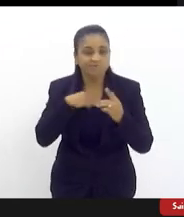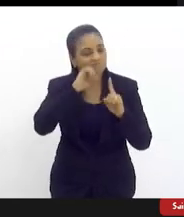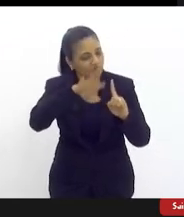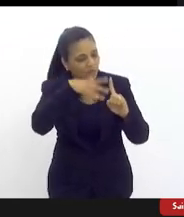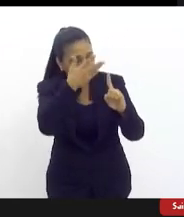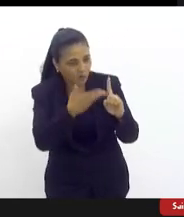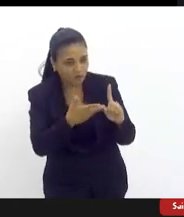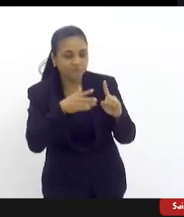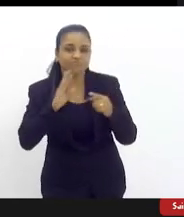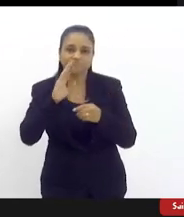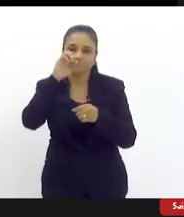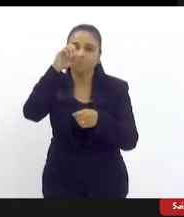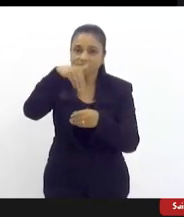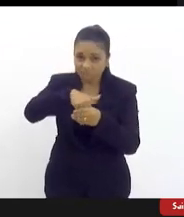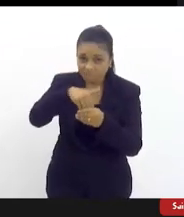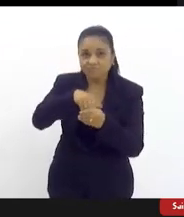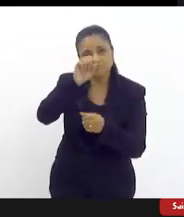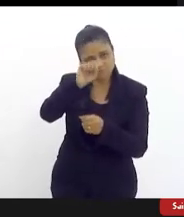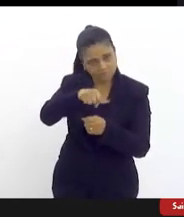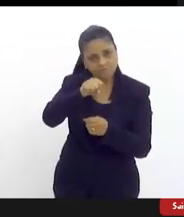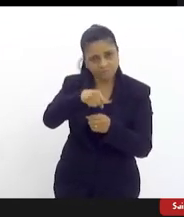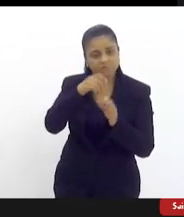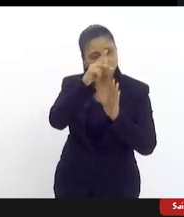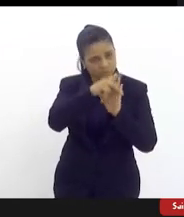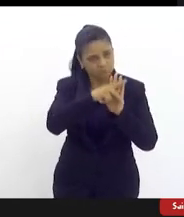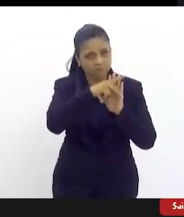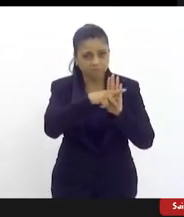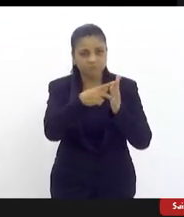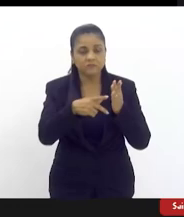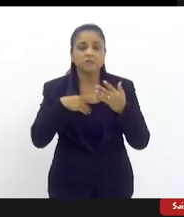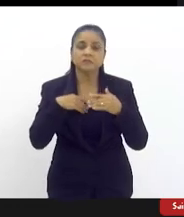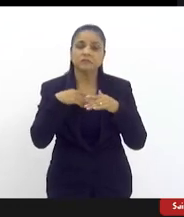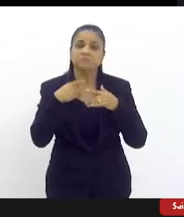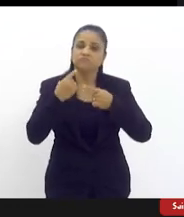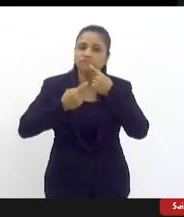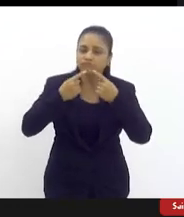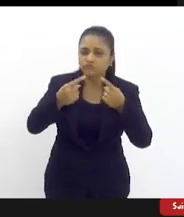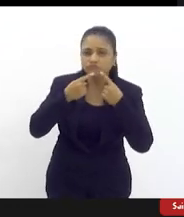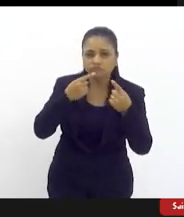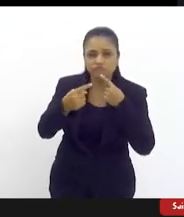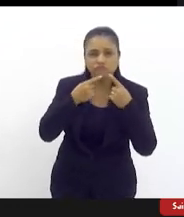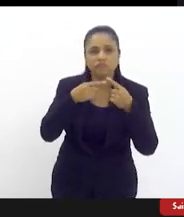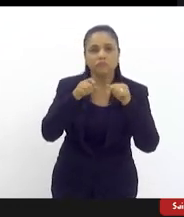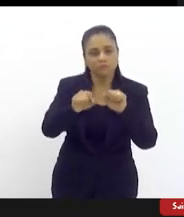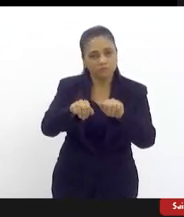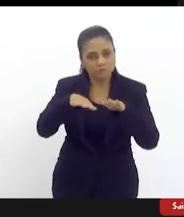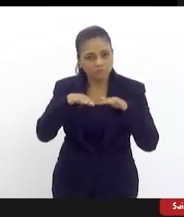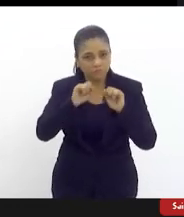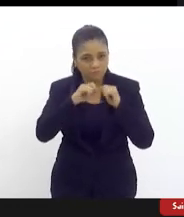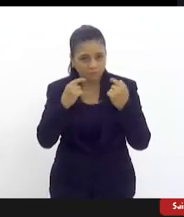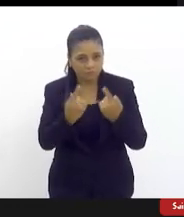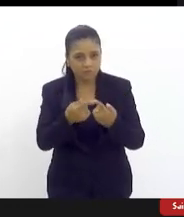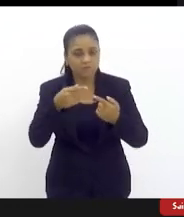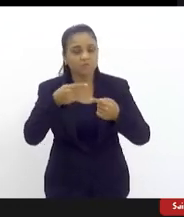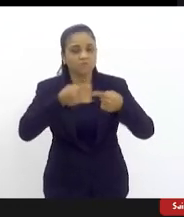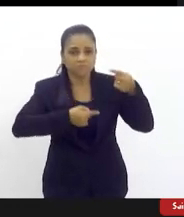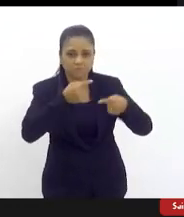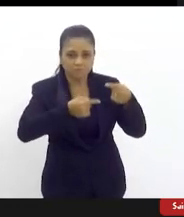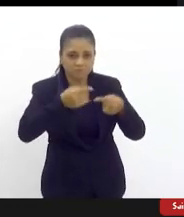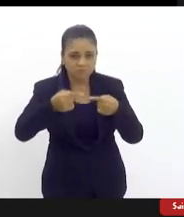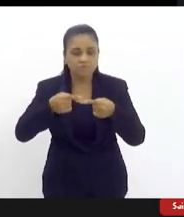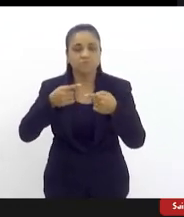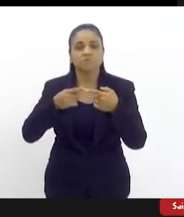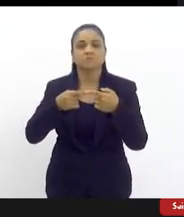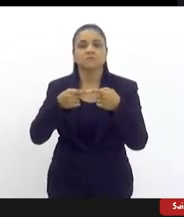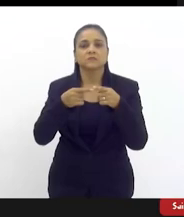voto é sim também ao projeto, e espero poder dialogar com essa Casa Legislativa e daremos celeridade para que o nosso